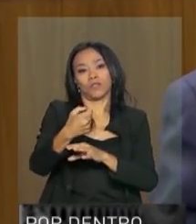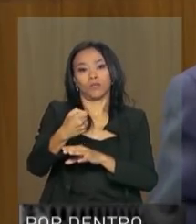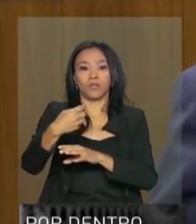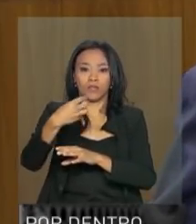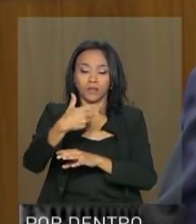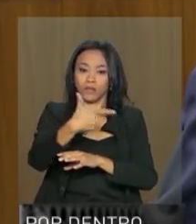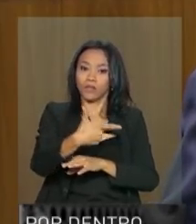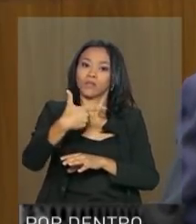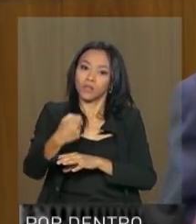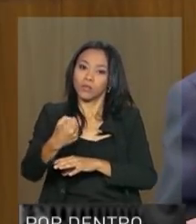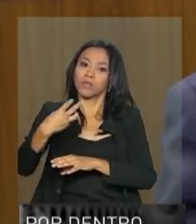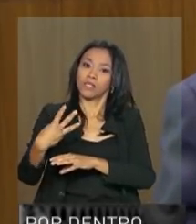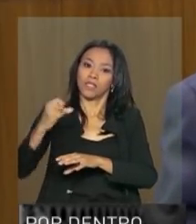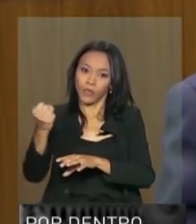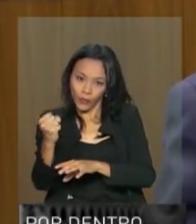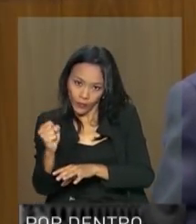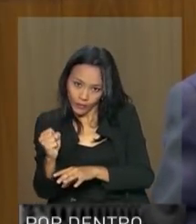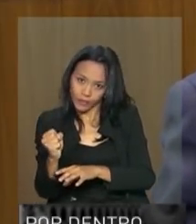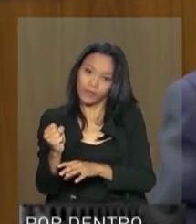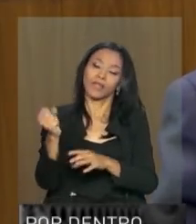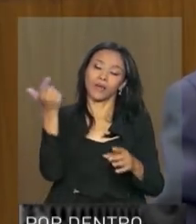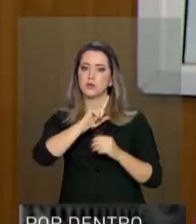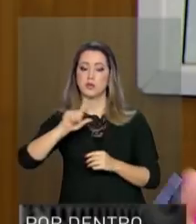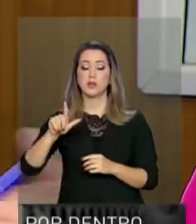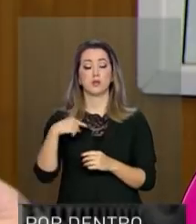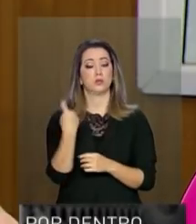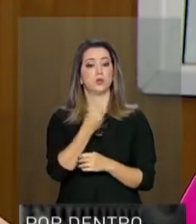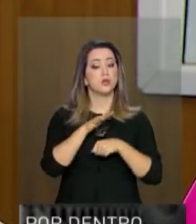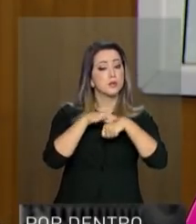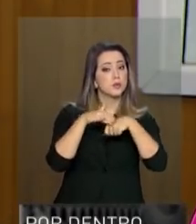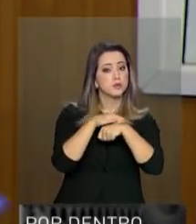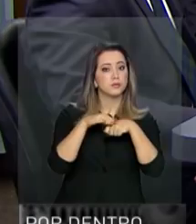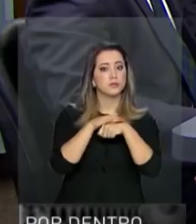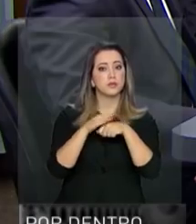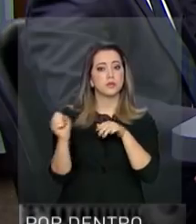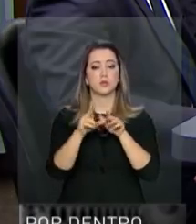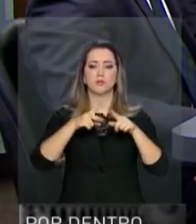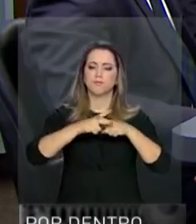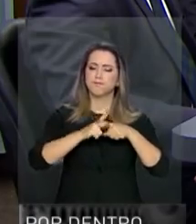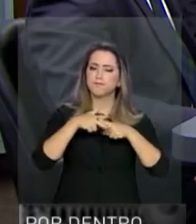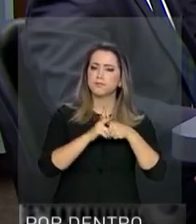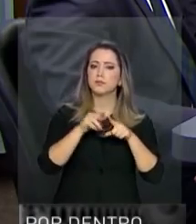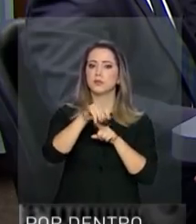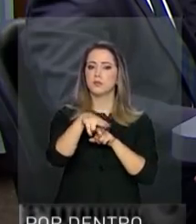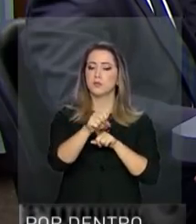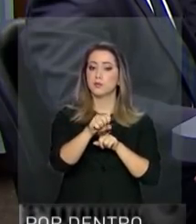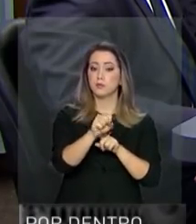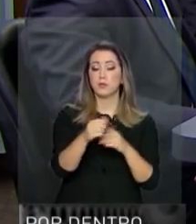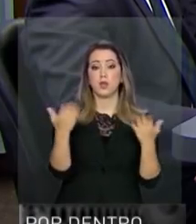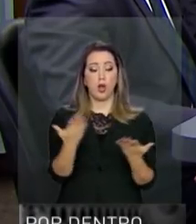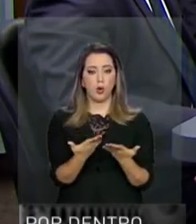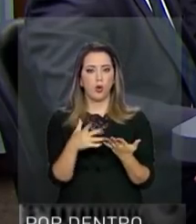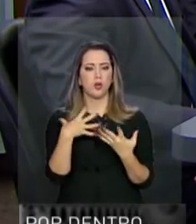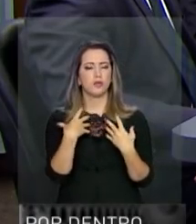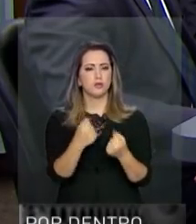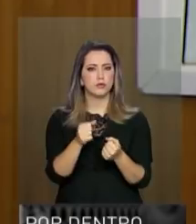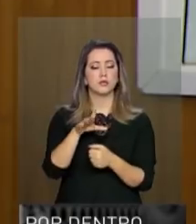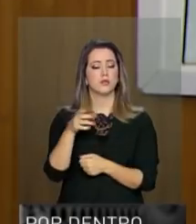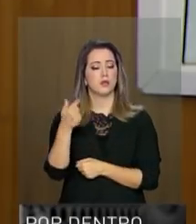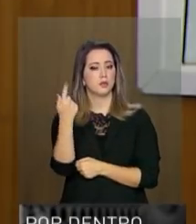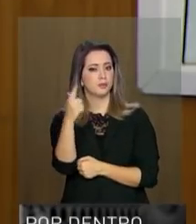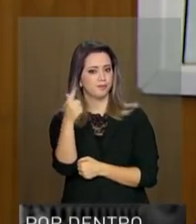idades de 65 anos para homens e 62 anos para as mulheres. E continuando o nosso giro pelo Brasil, a gente vai agora até Goiânia, em